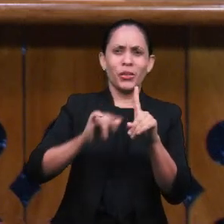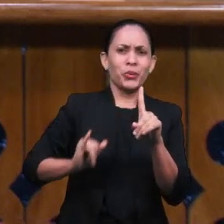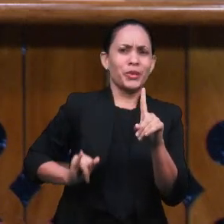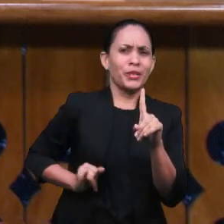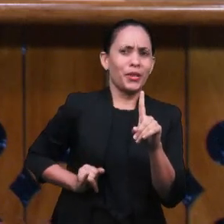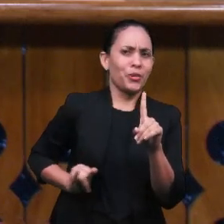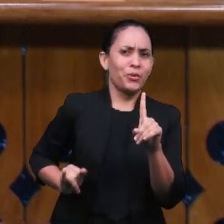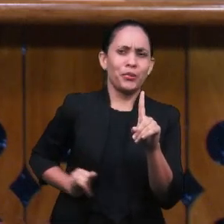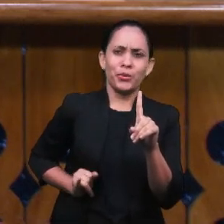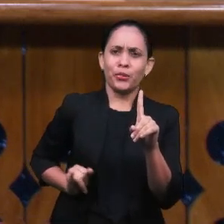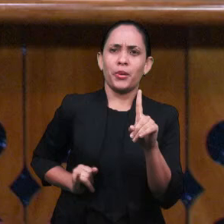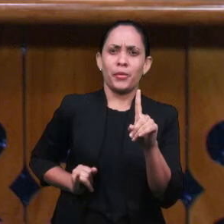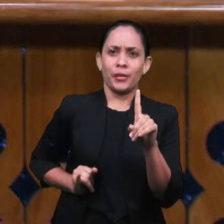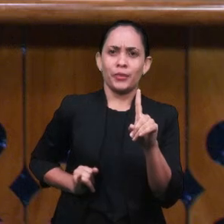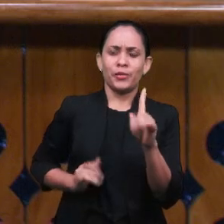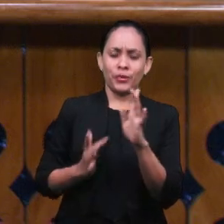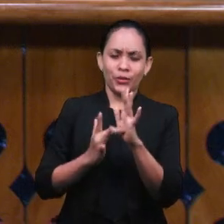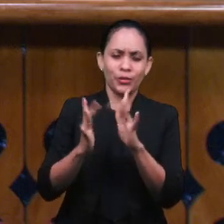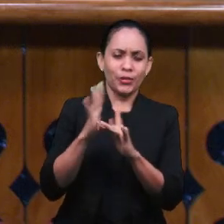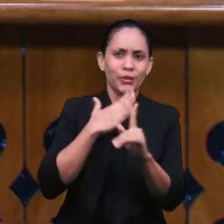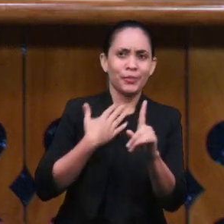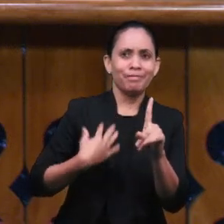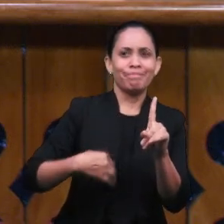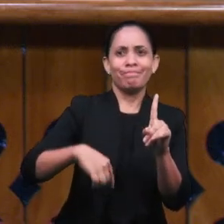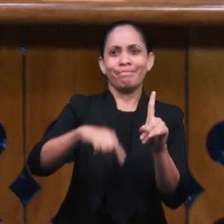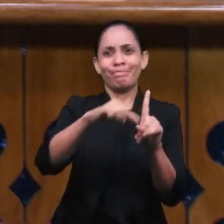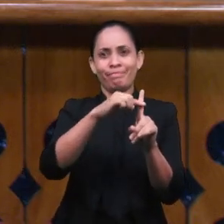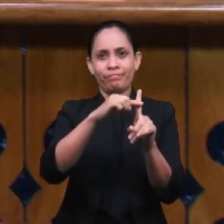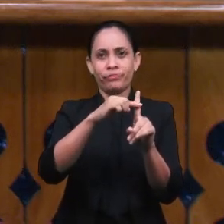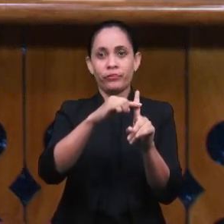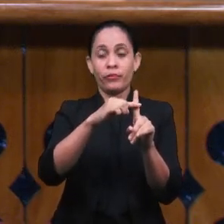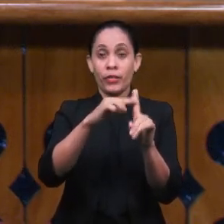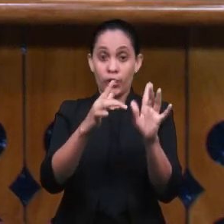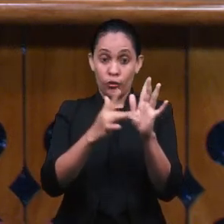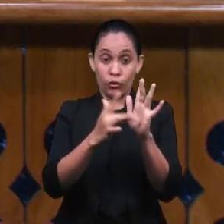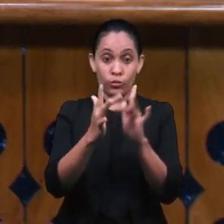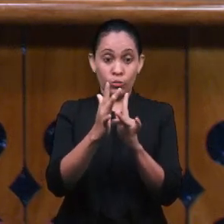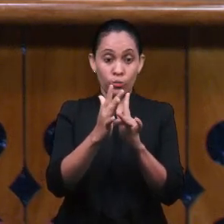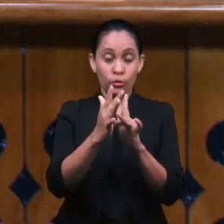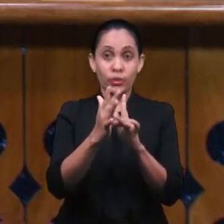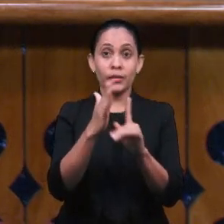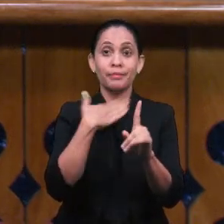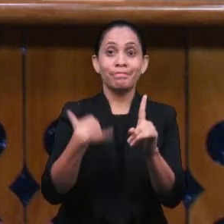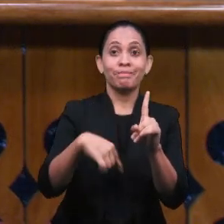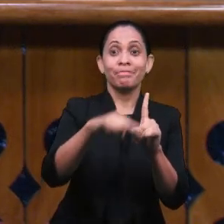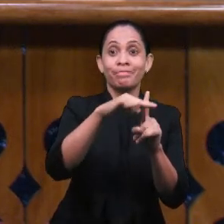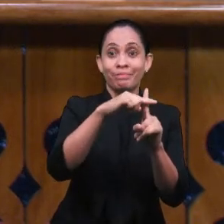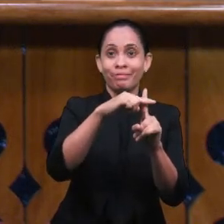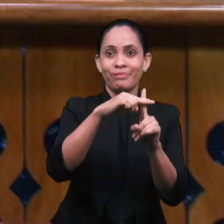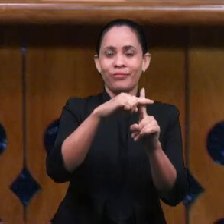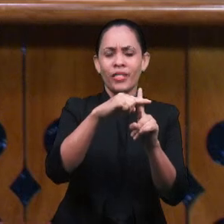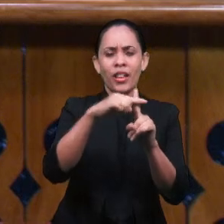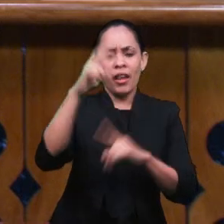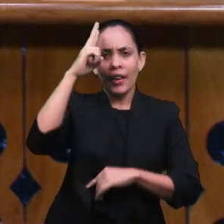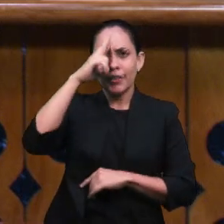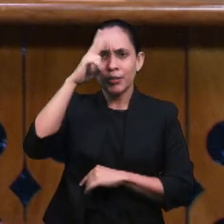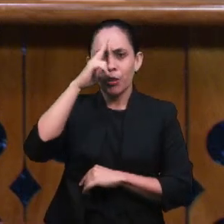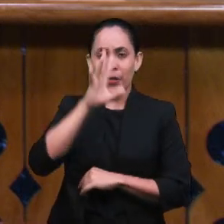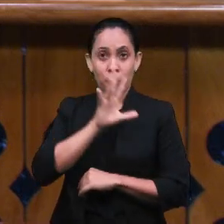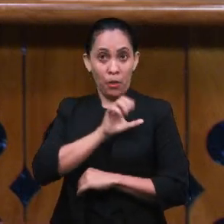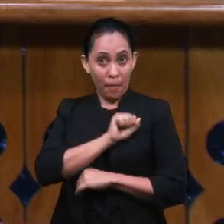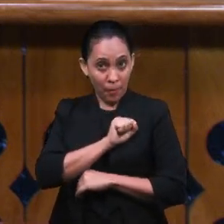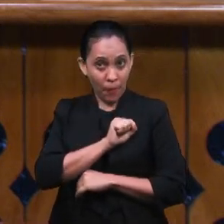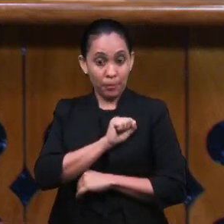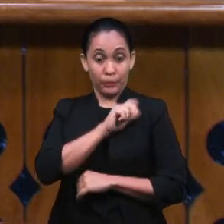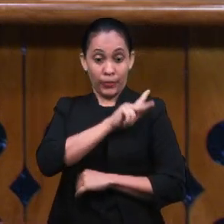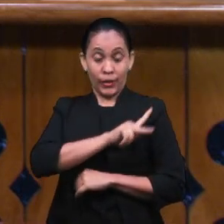para atrair a noiva. Aquele que se deu, então, é a história do amor, né, que Paulo descreve a